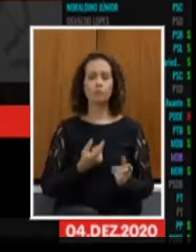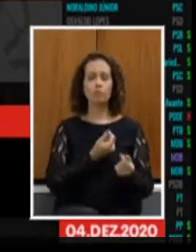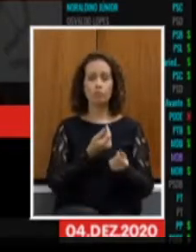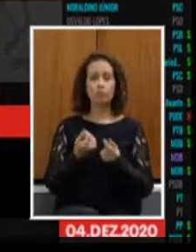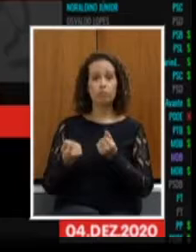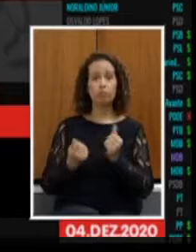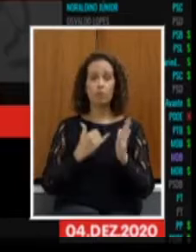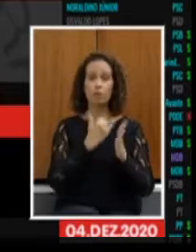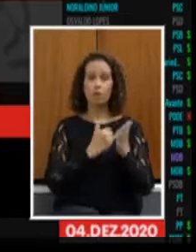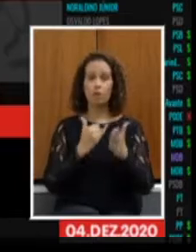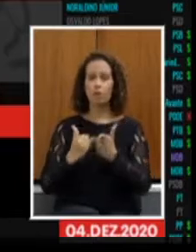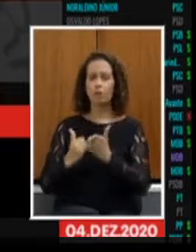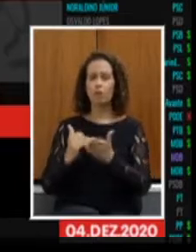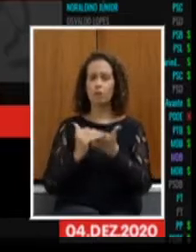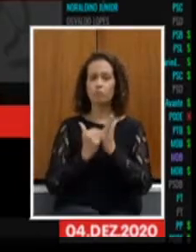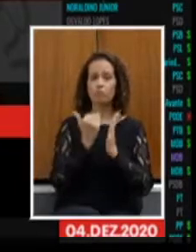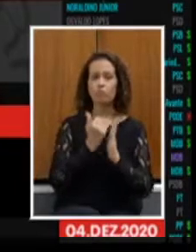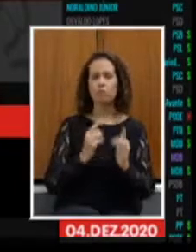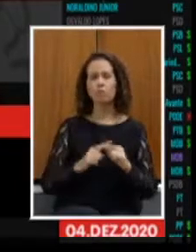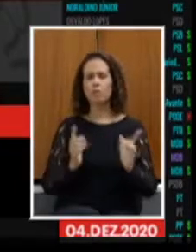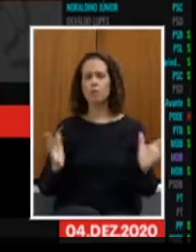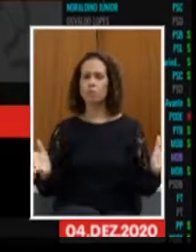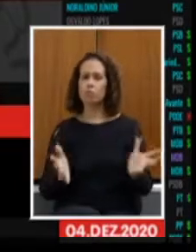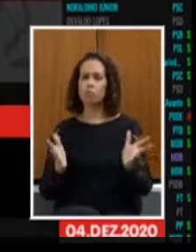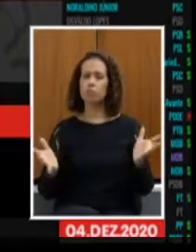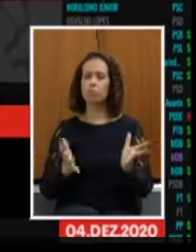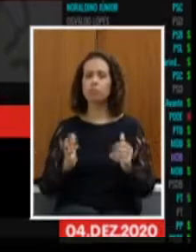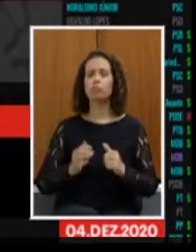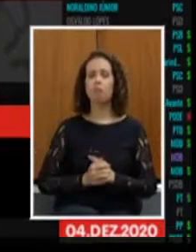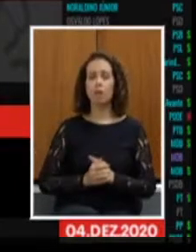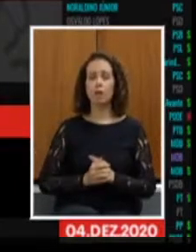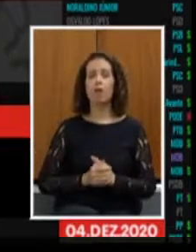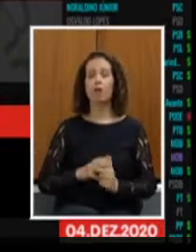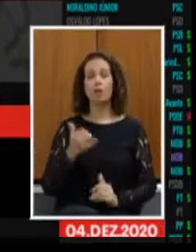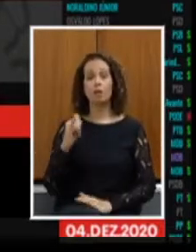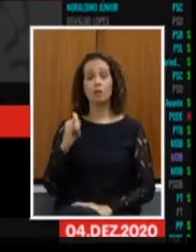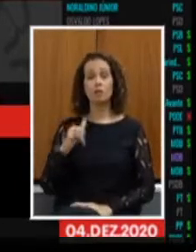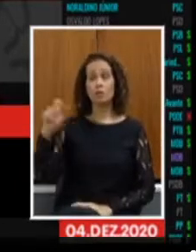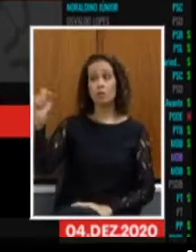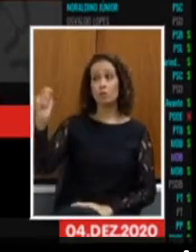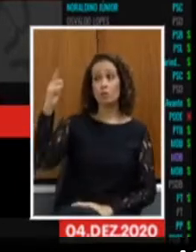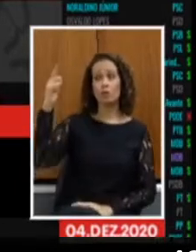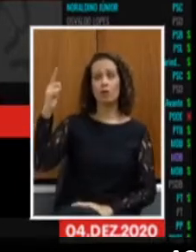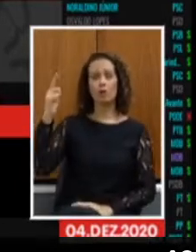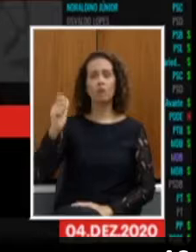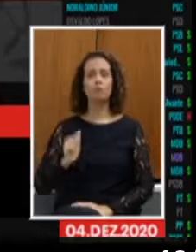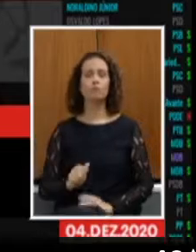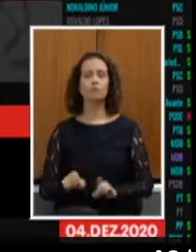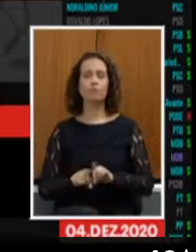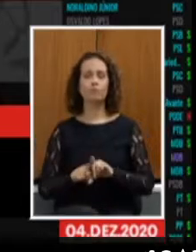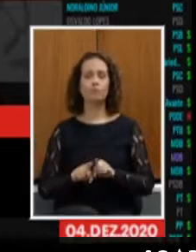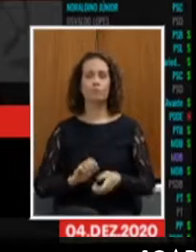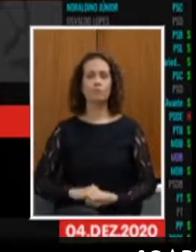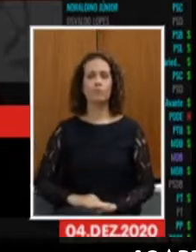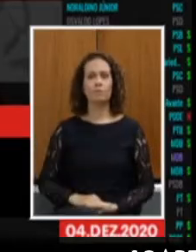Minas Gerais, mas para estimular a produção e utilização de energia solar fotovoltaica.